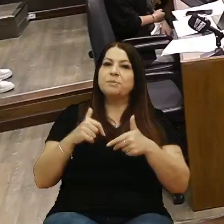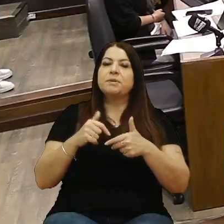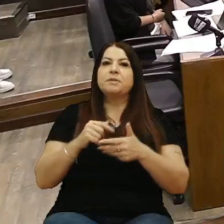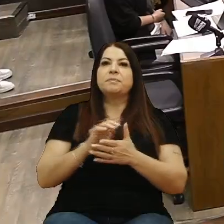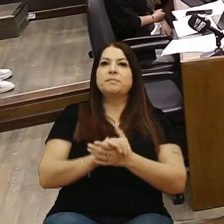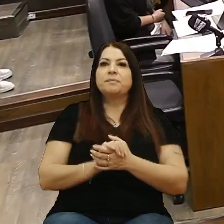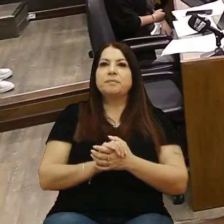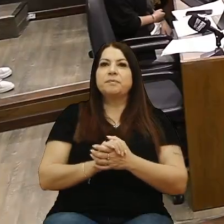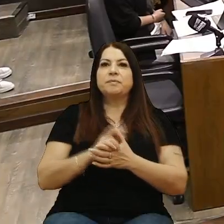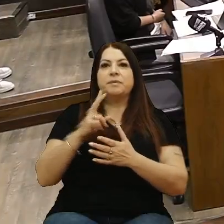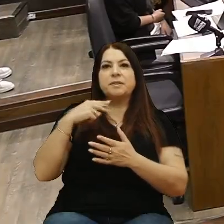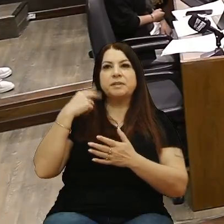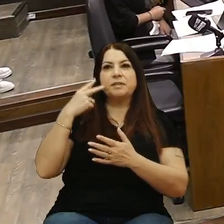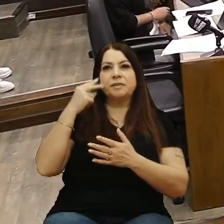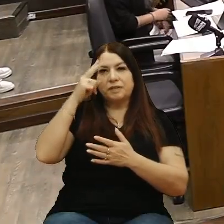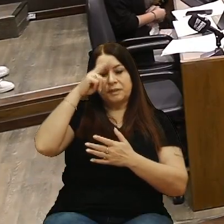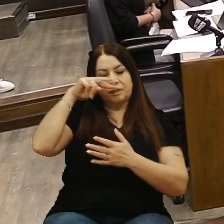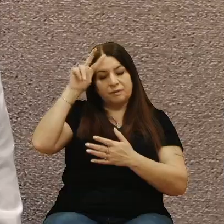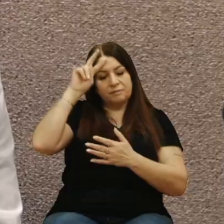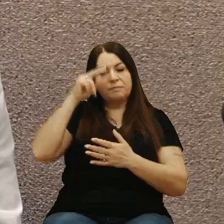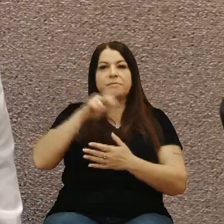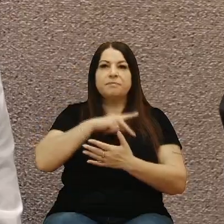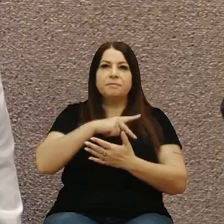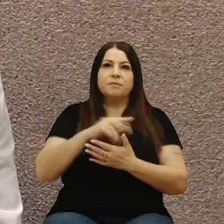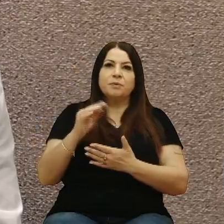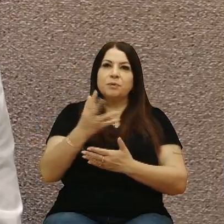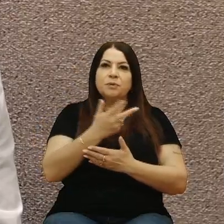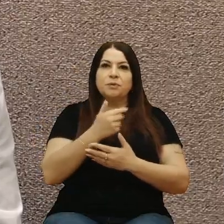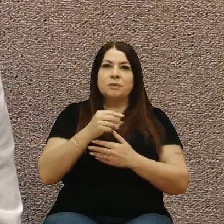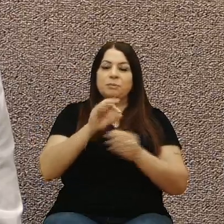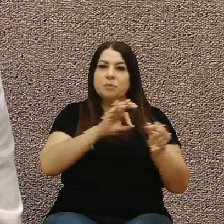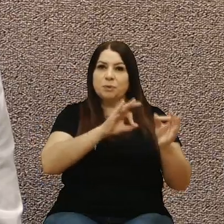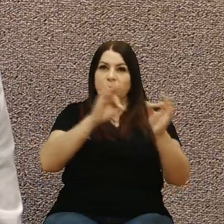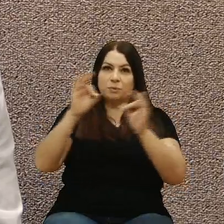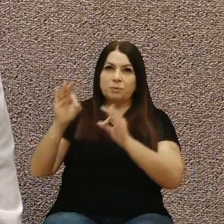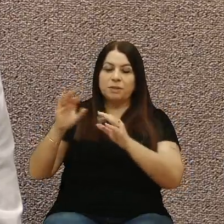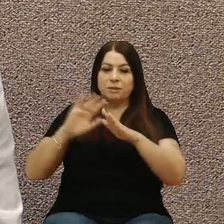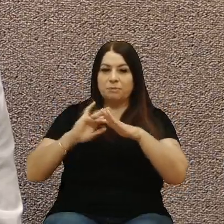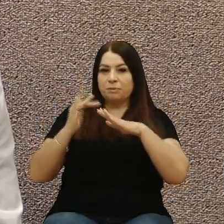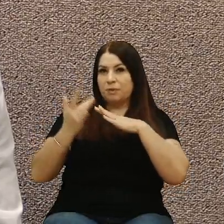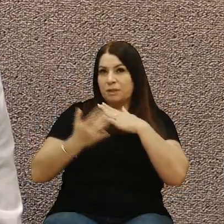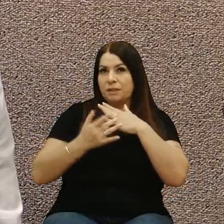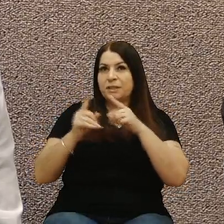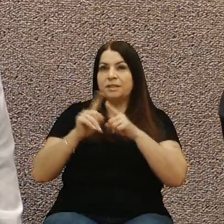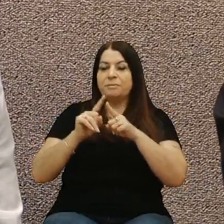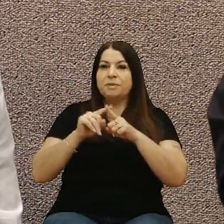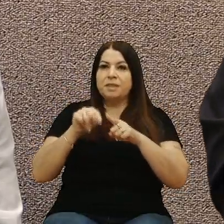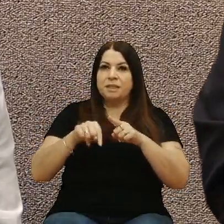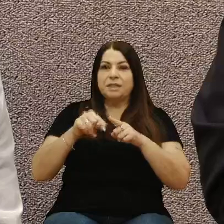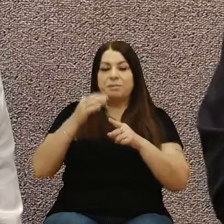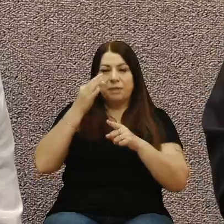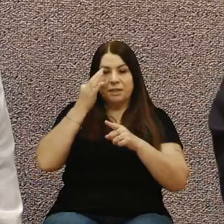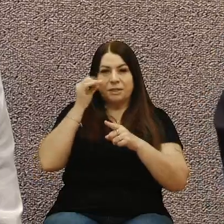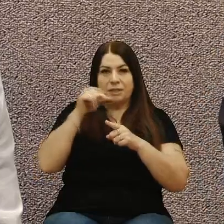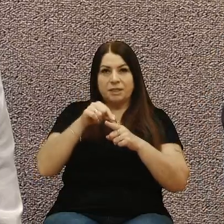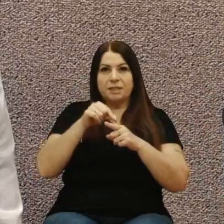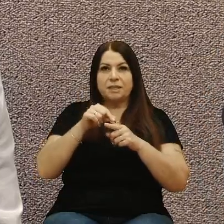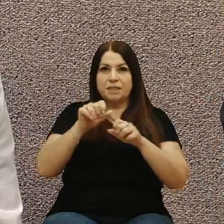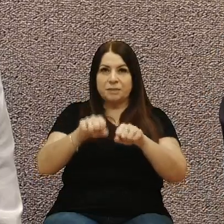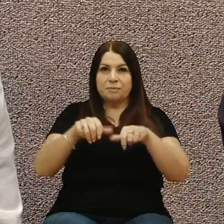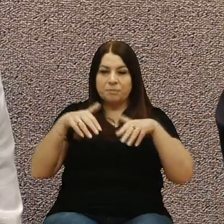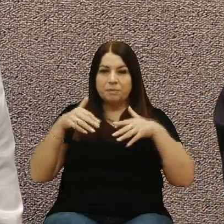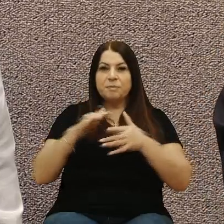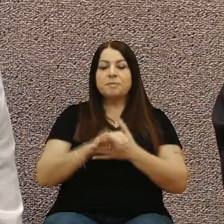palavra, vereador Edson da Rosa. Senhor presidente, todos que nos assistem pelas redes sociais e presentes aqui no nosso